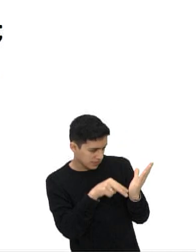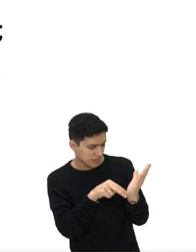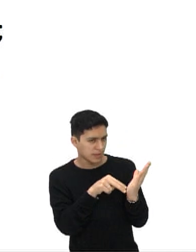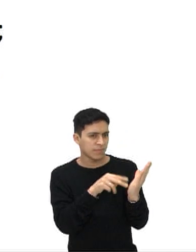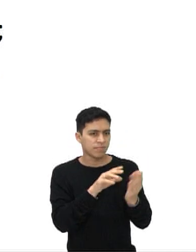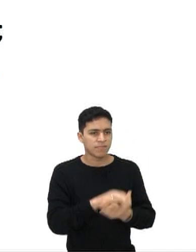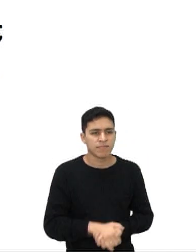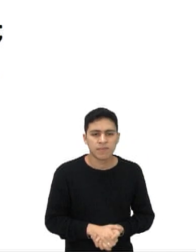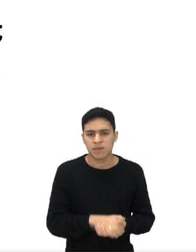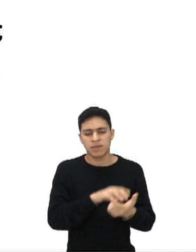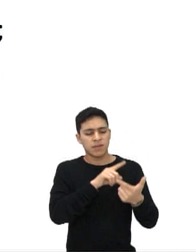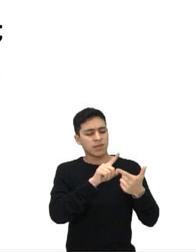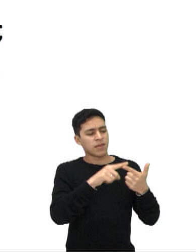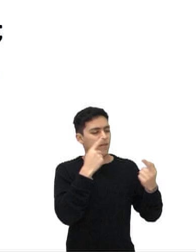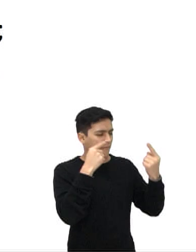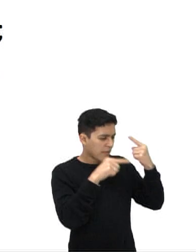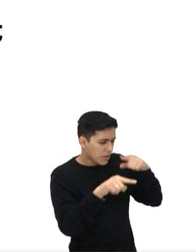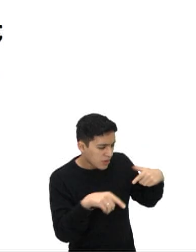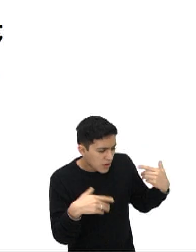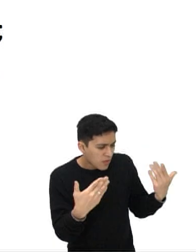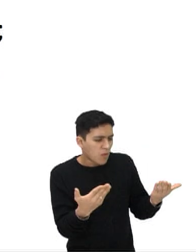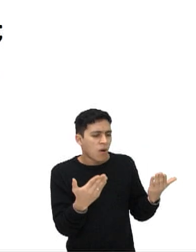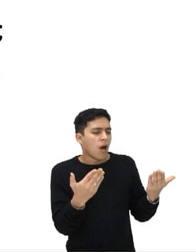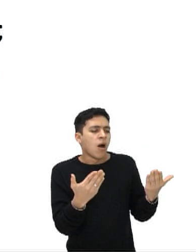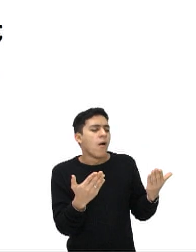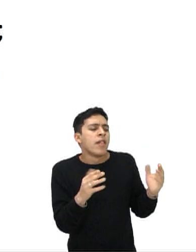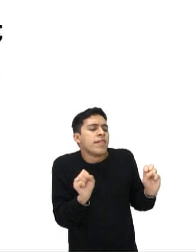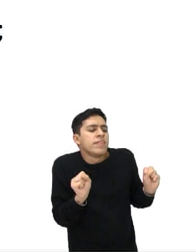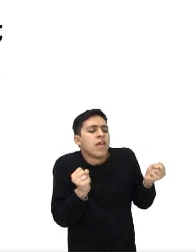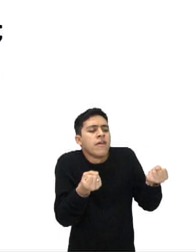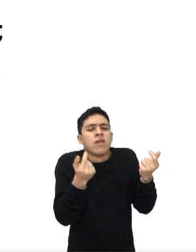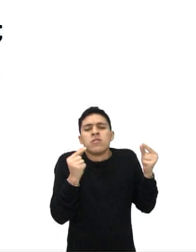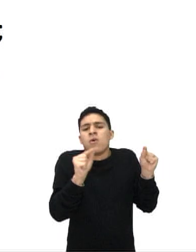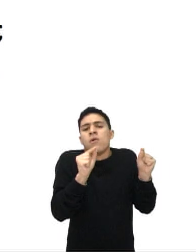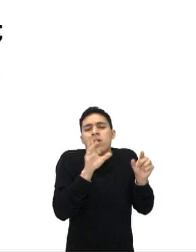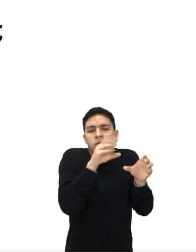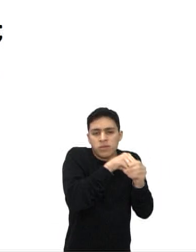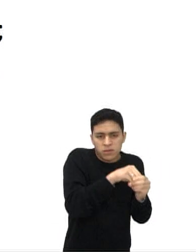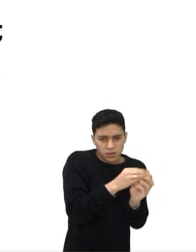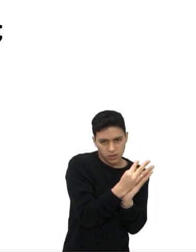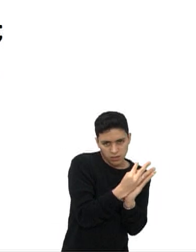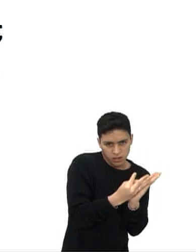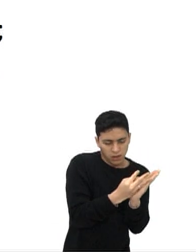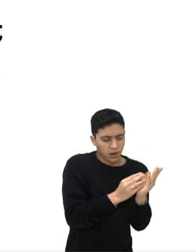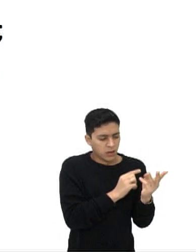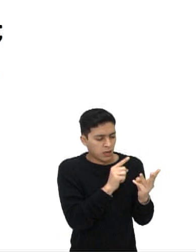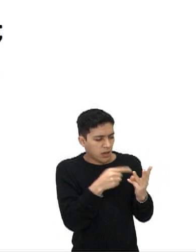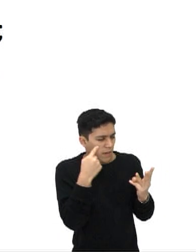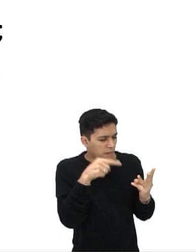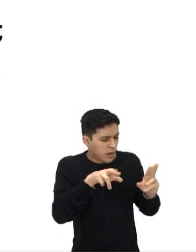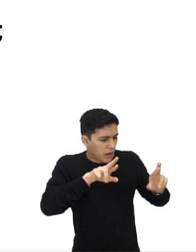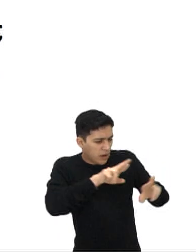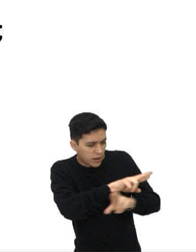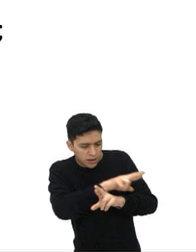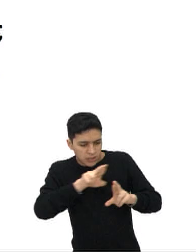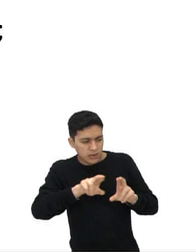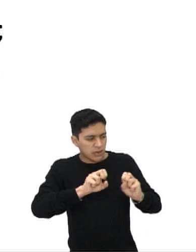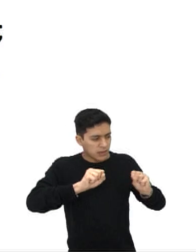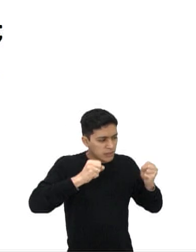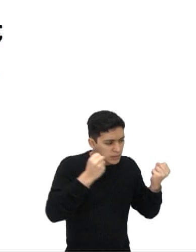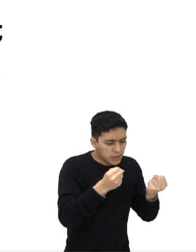compreensivamente, vamos identificar a tese de um texto, também vamos estabelecer relação entre a tese e